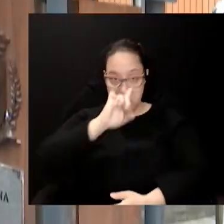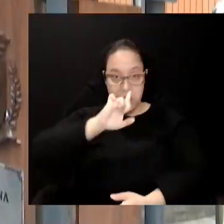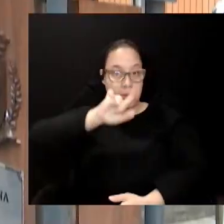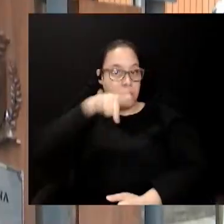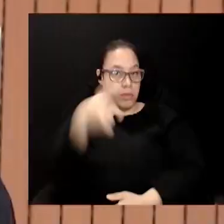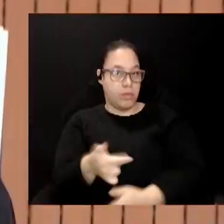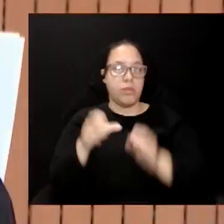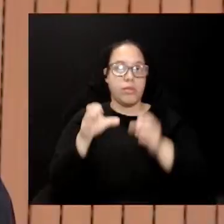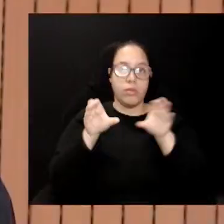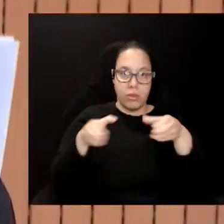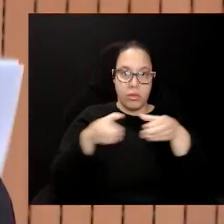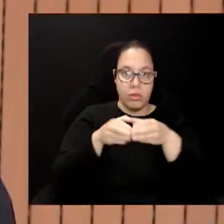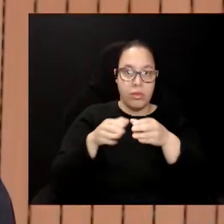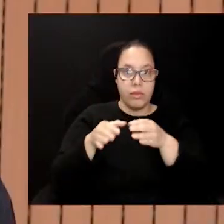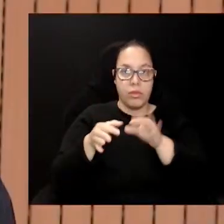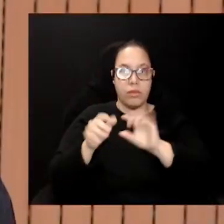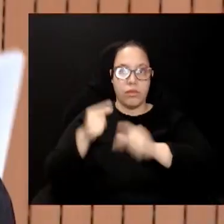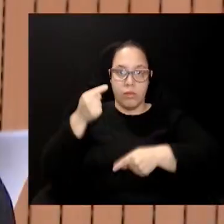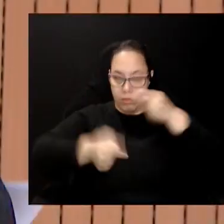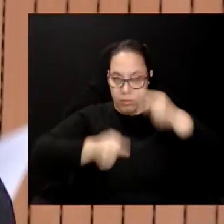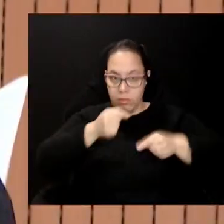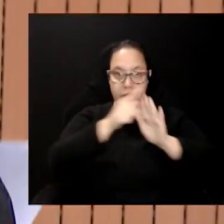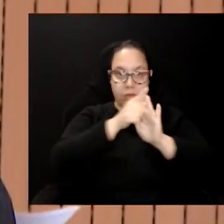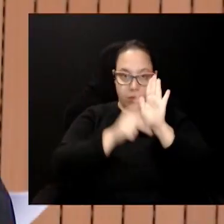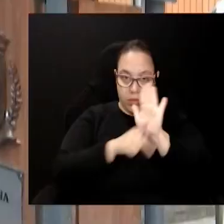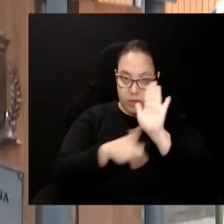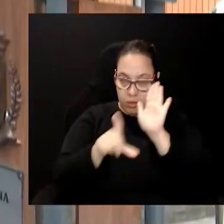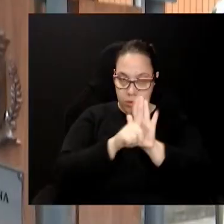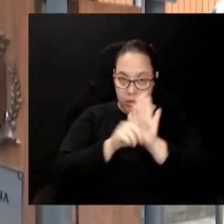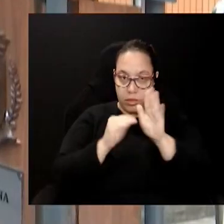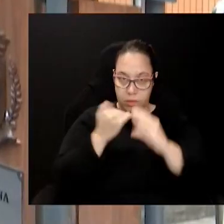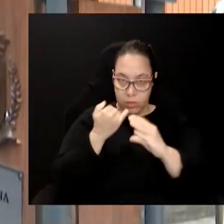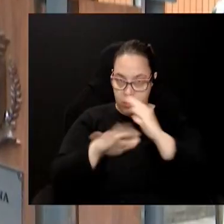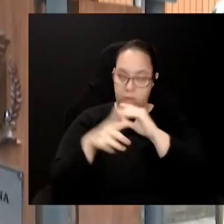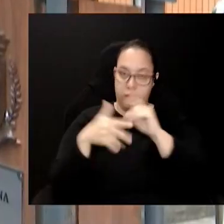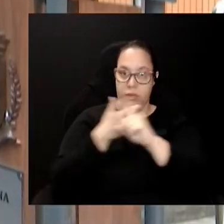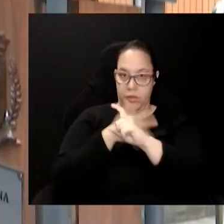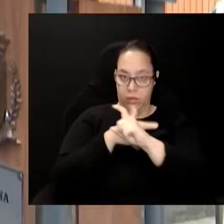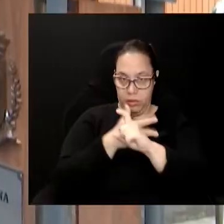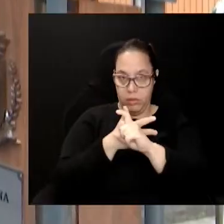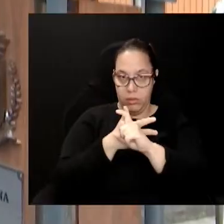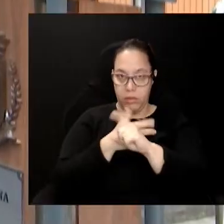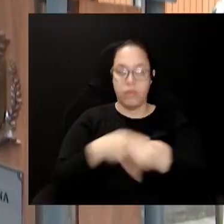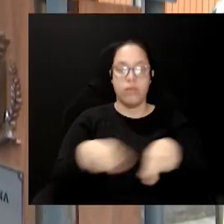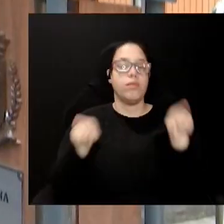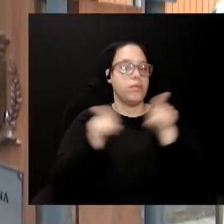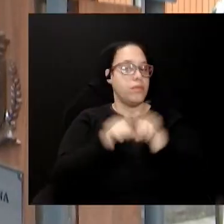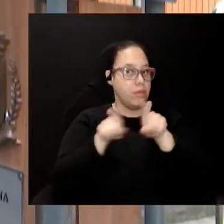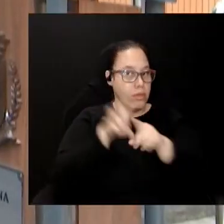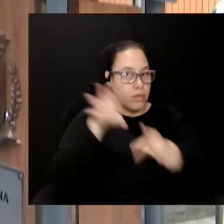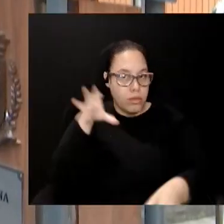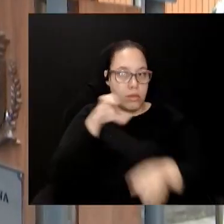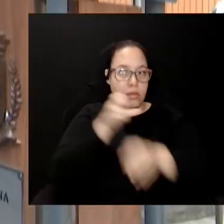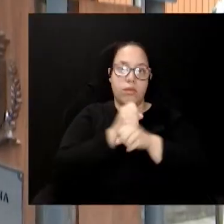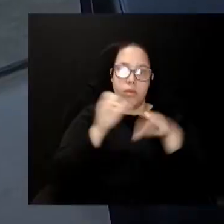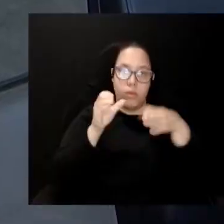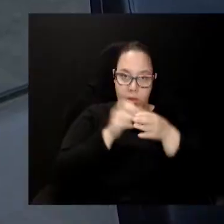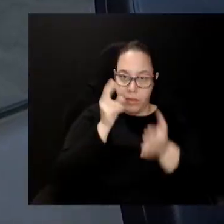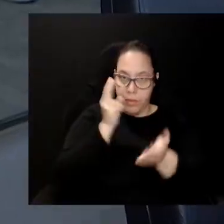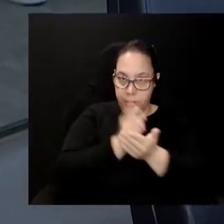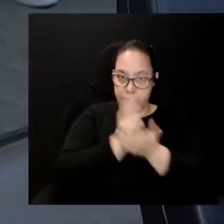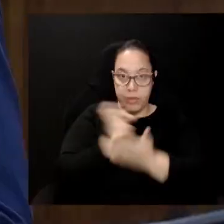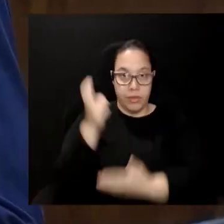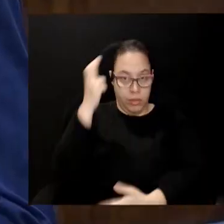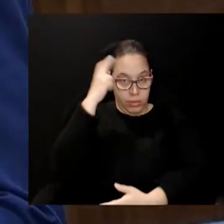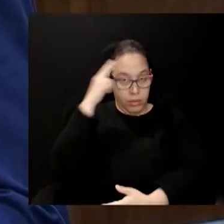apreciou diversos projetos de lei enviados pelo Executivo. Também integram a Comissão Permanente de Cultura os vereadores